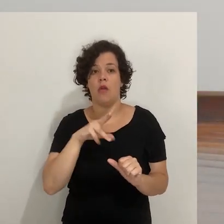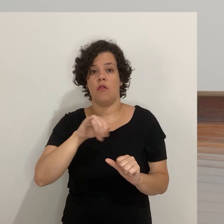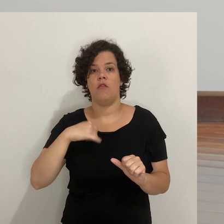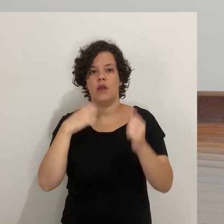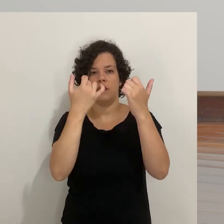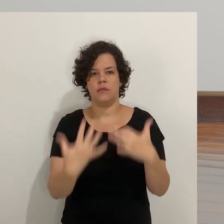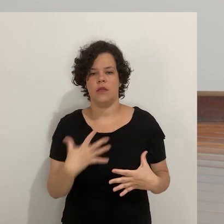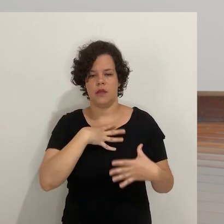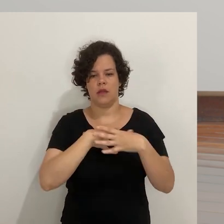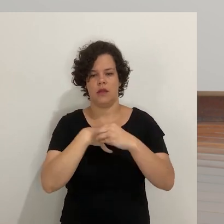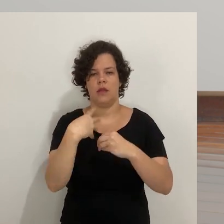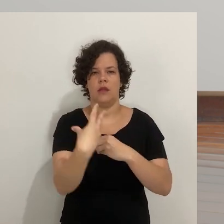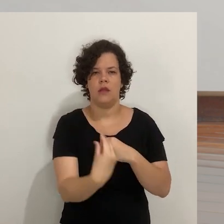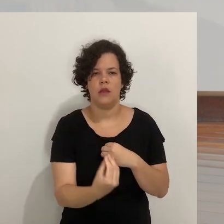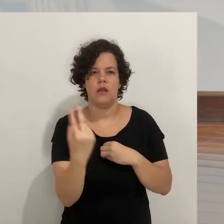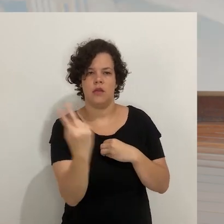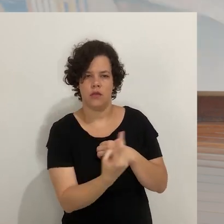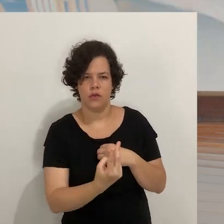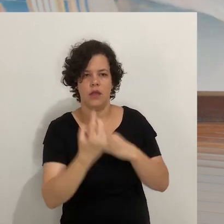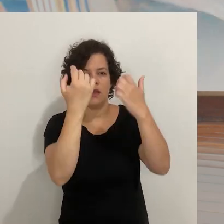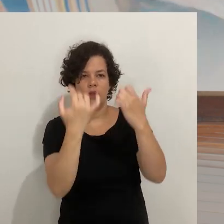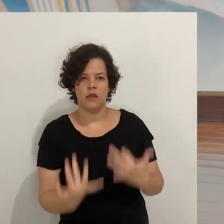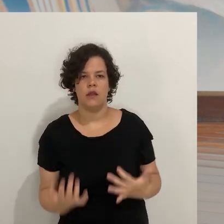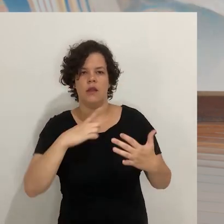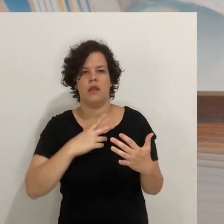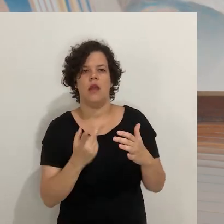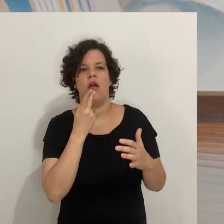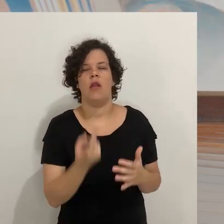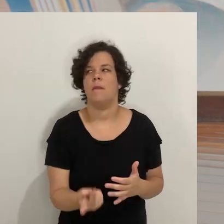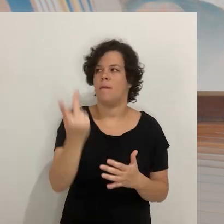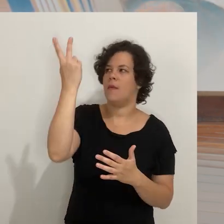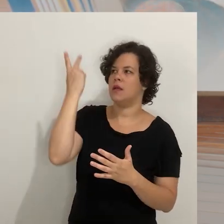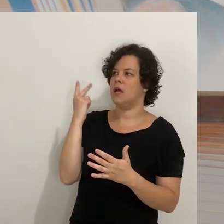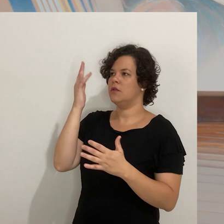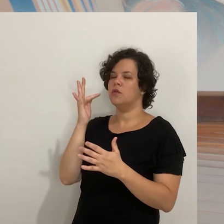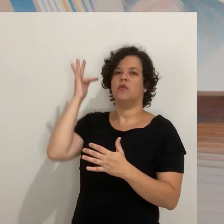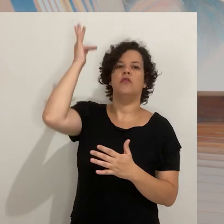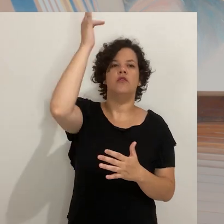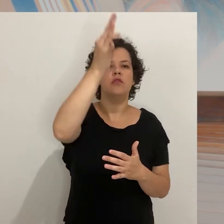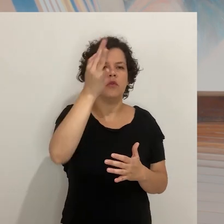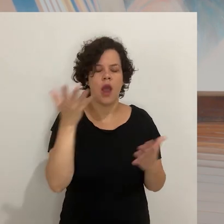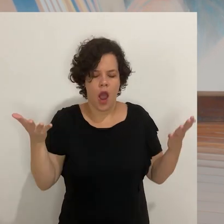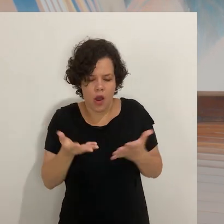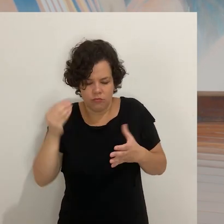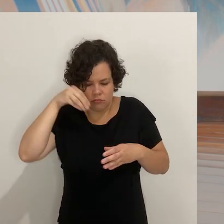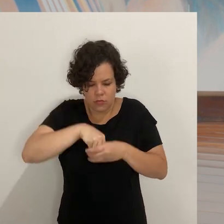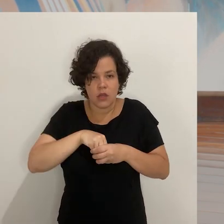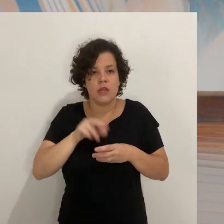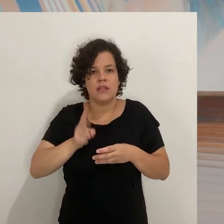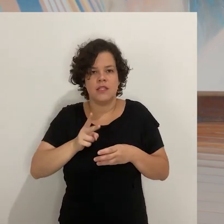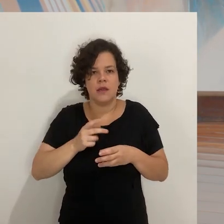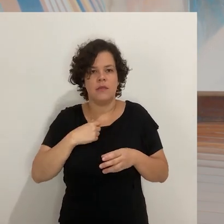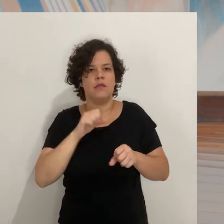São gerações 2, onde eu olho para o passado, para o futuro e para esse presente que está